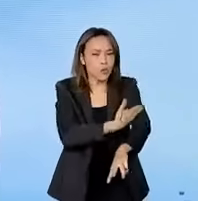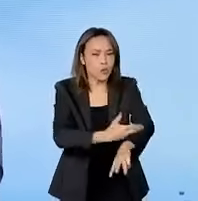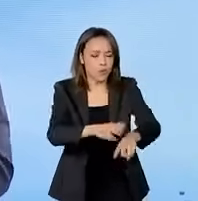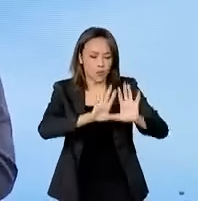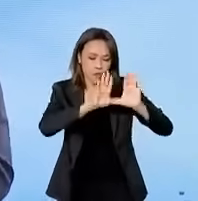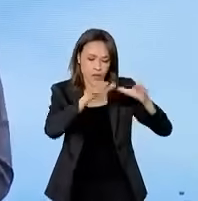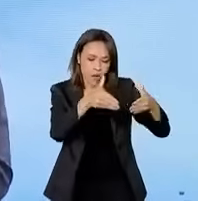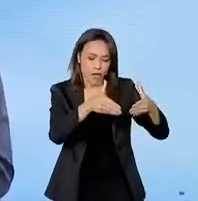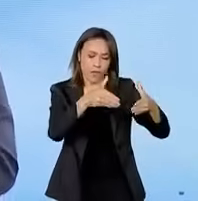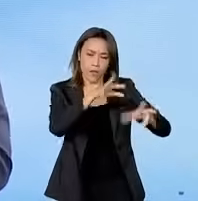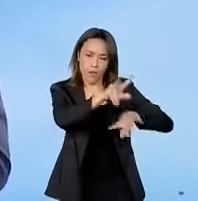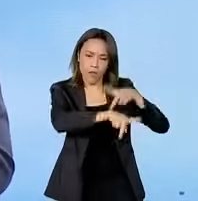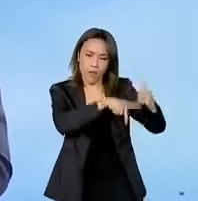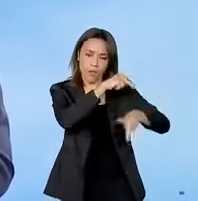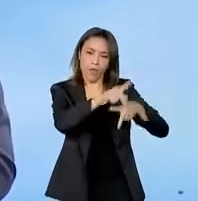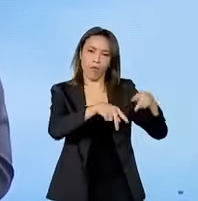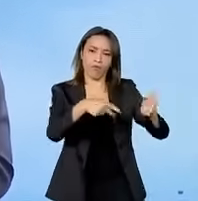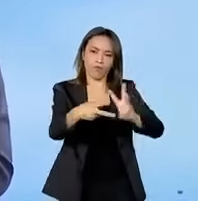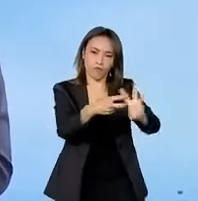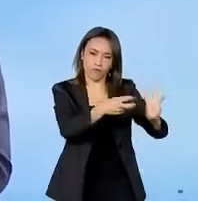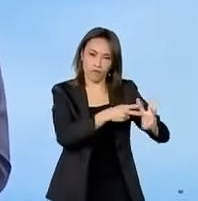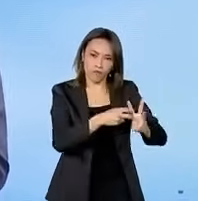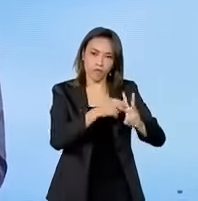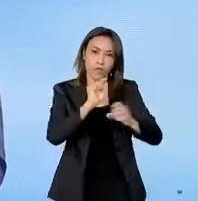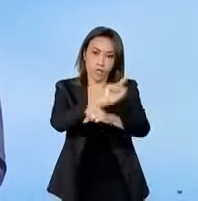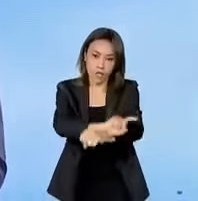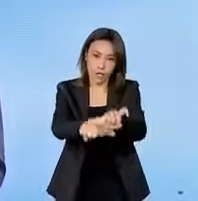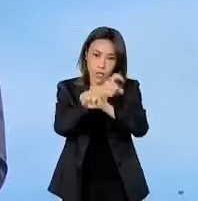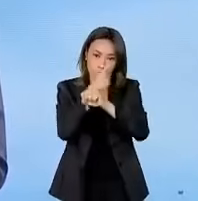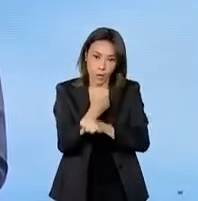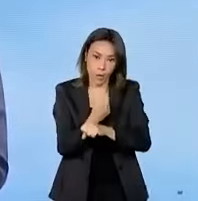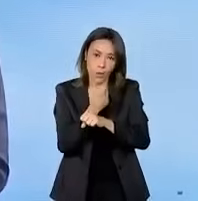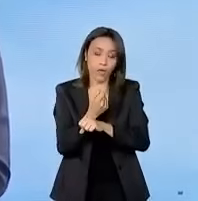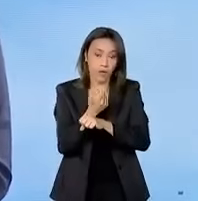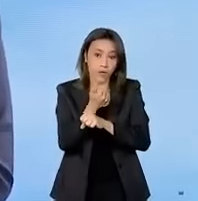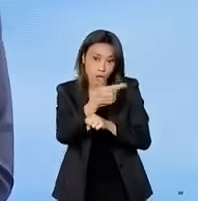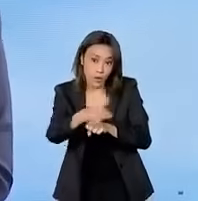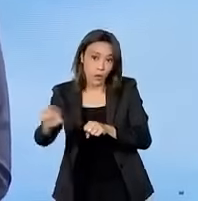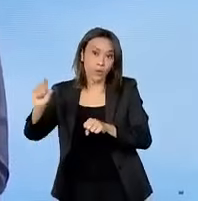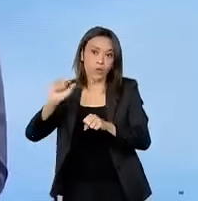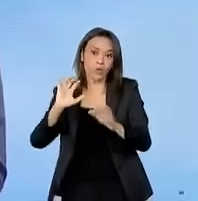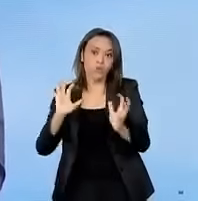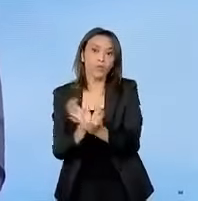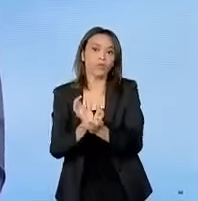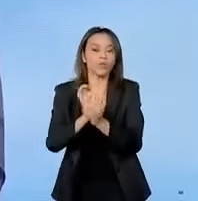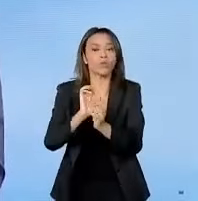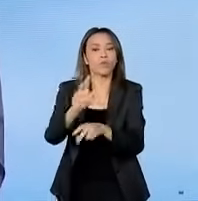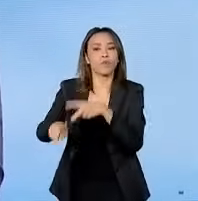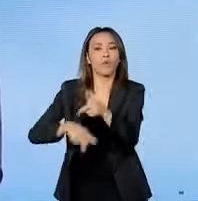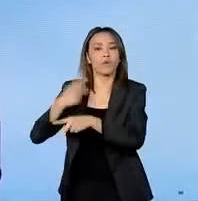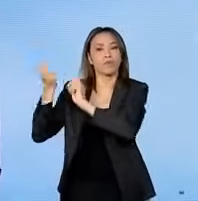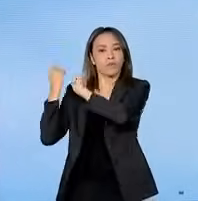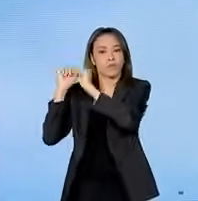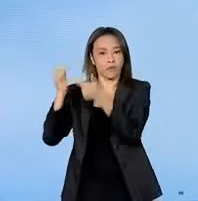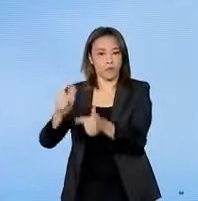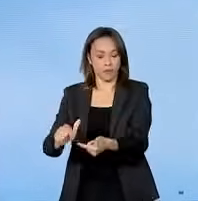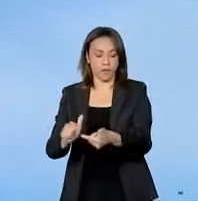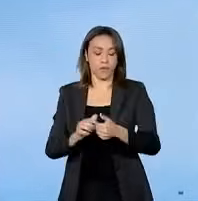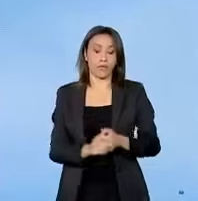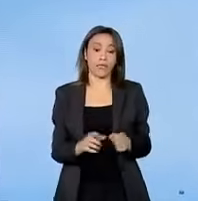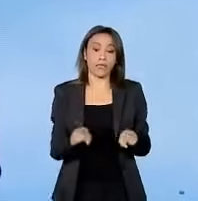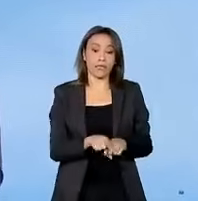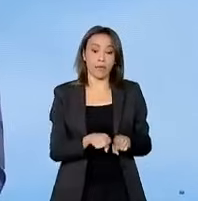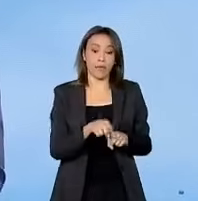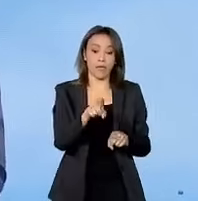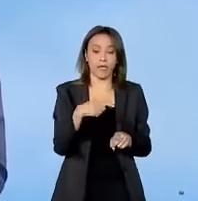indígenas, quilombolas e demais povos tradicionais. Nos critérios sociais adotados, estamos